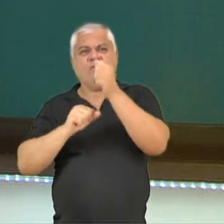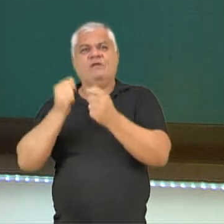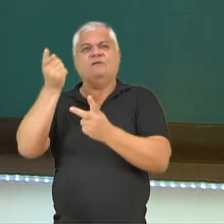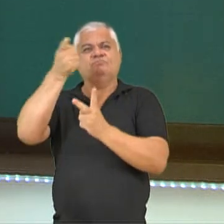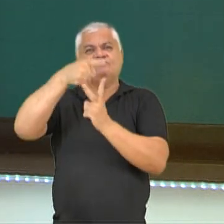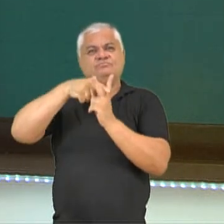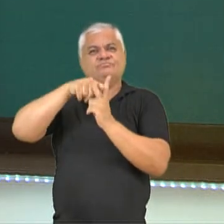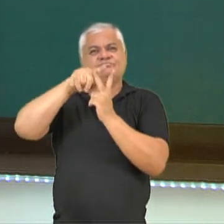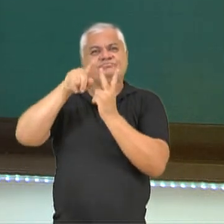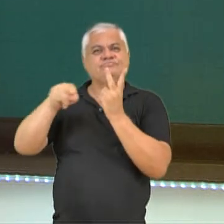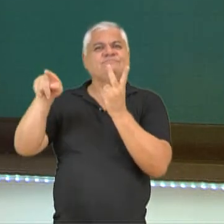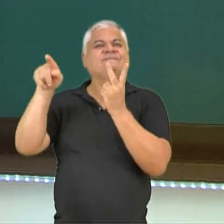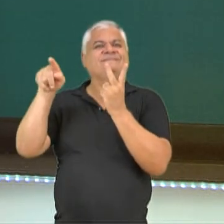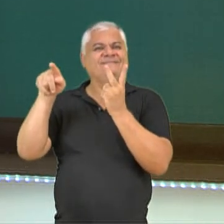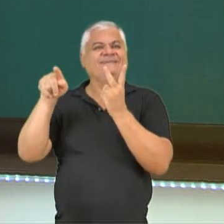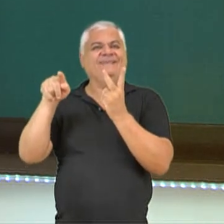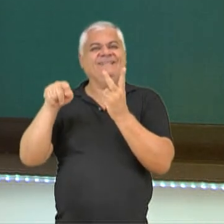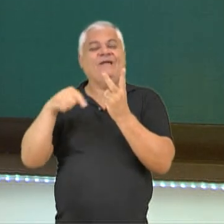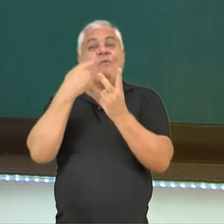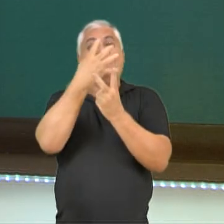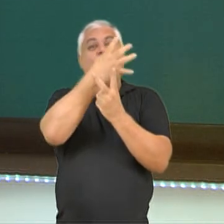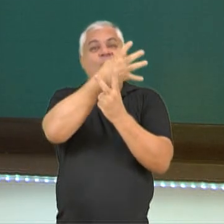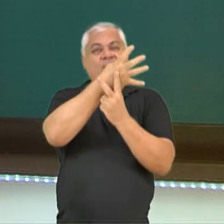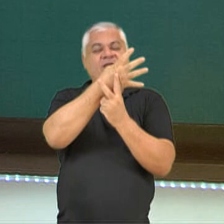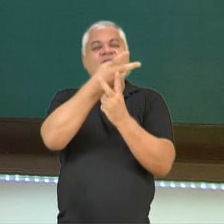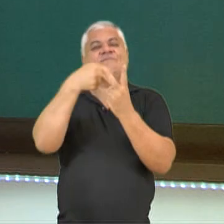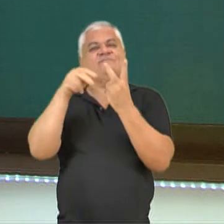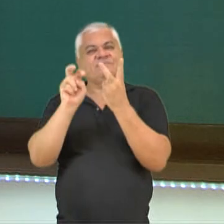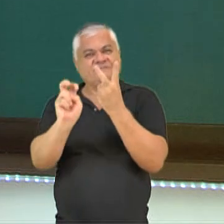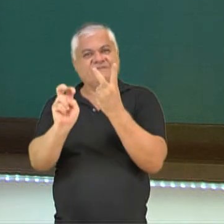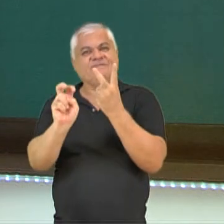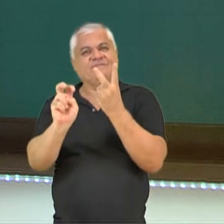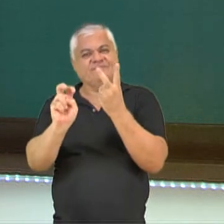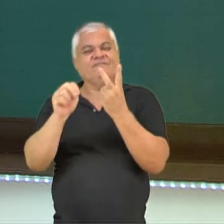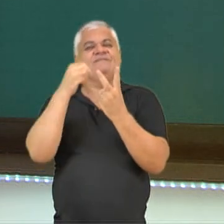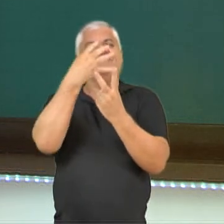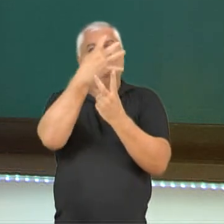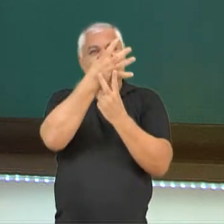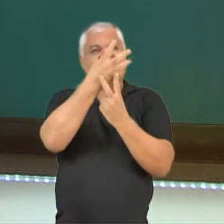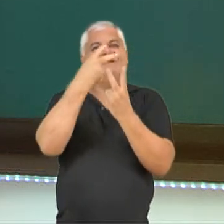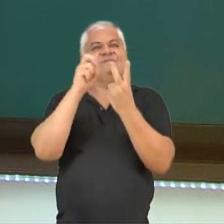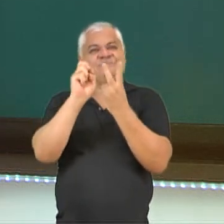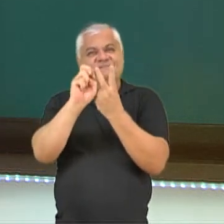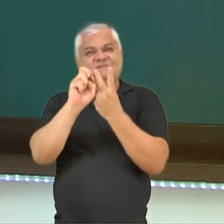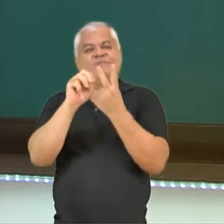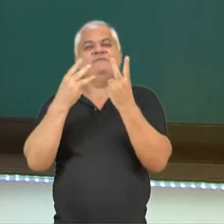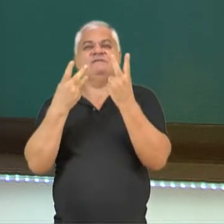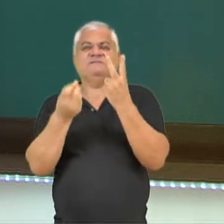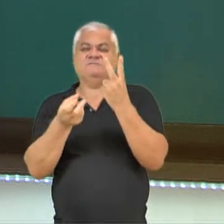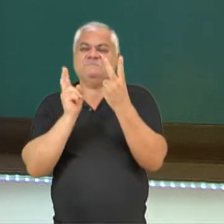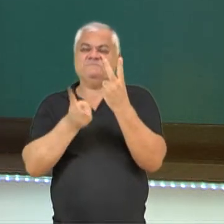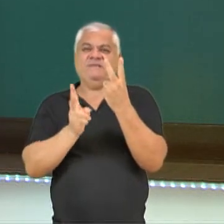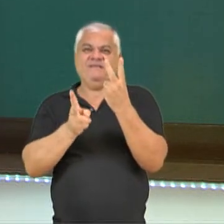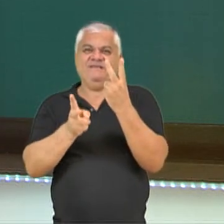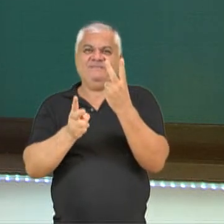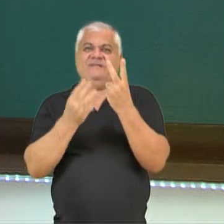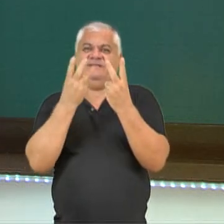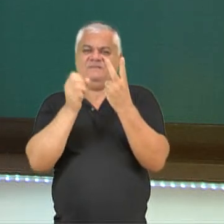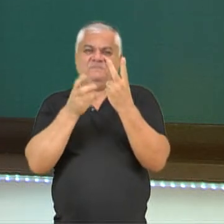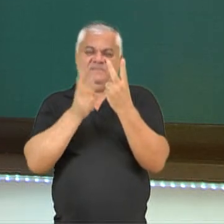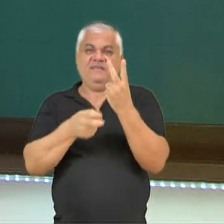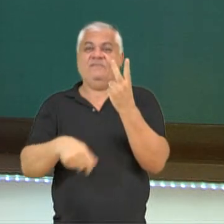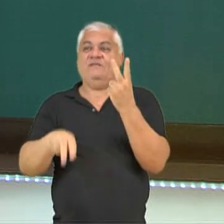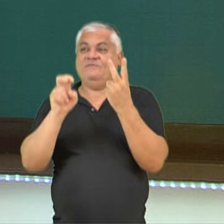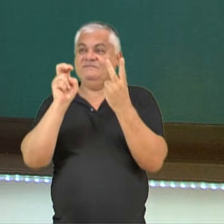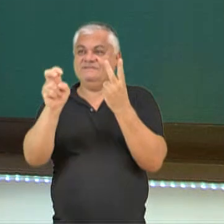passo, transformar essa potência em raiz. A base é a mesma, o numerador corre lá dentro como